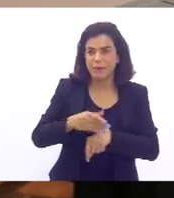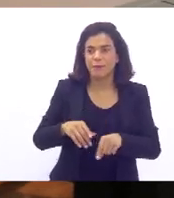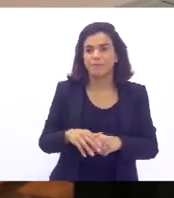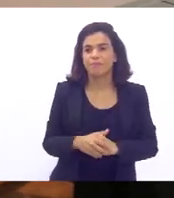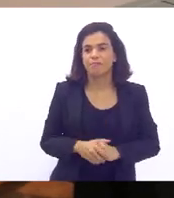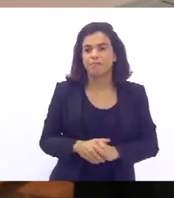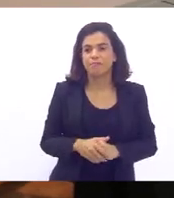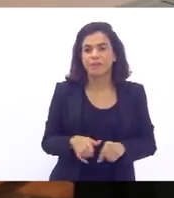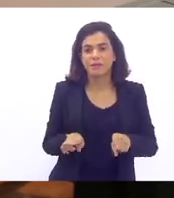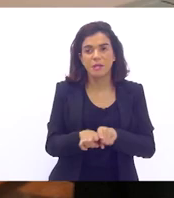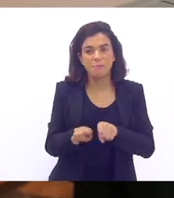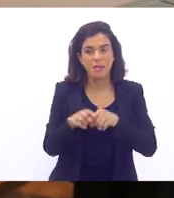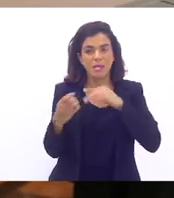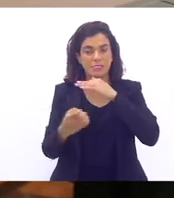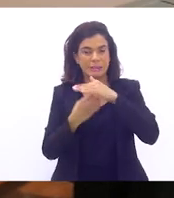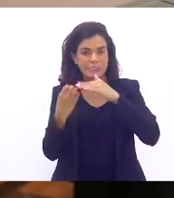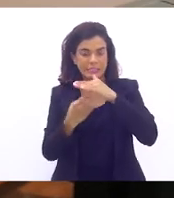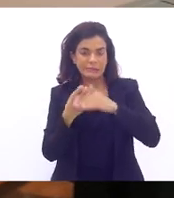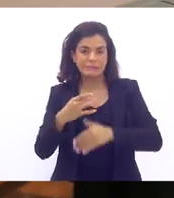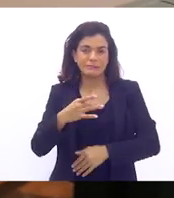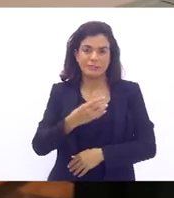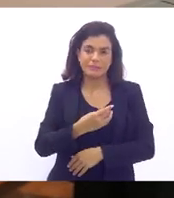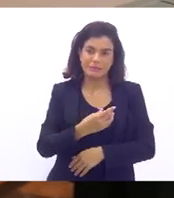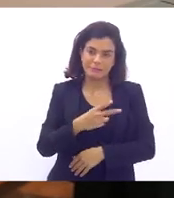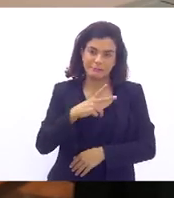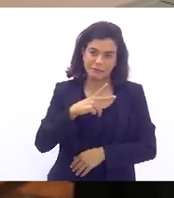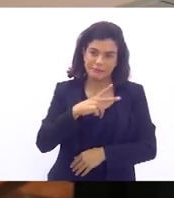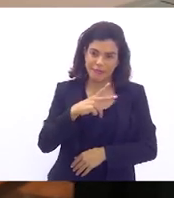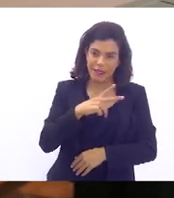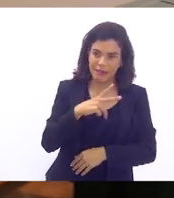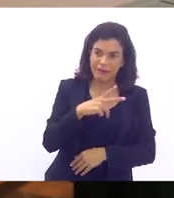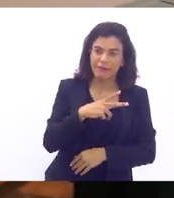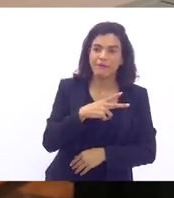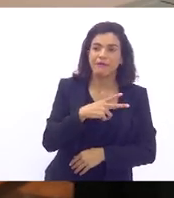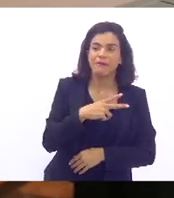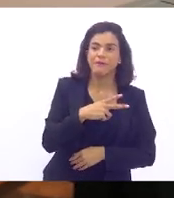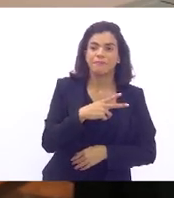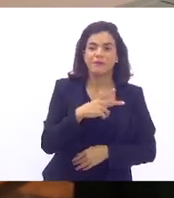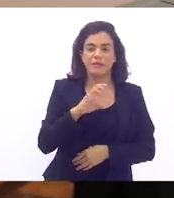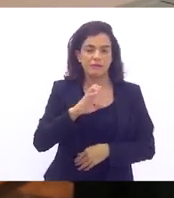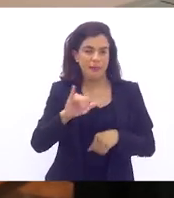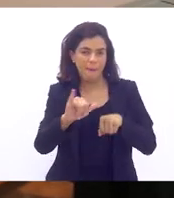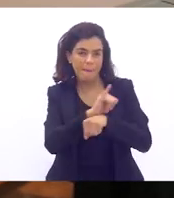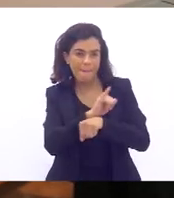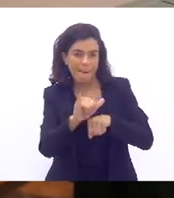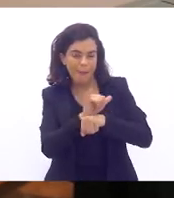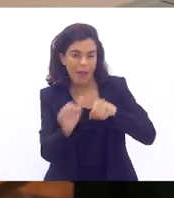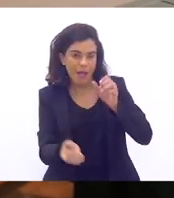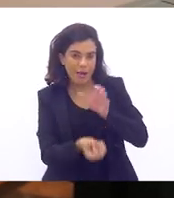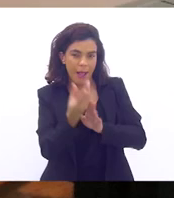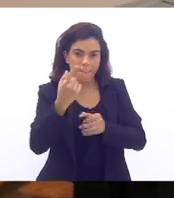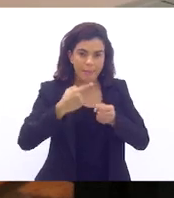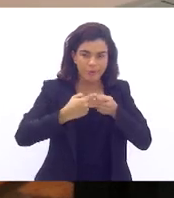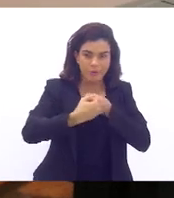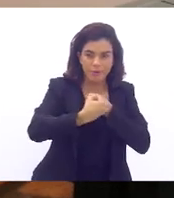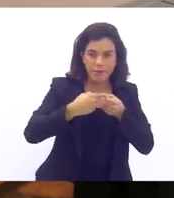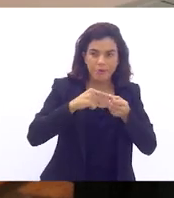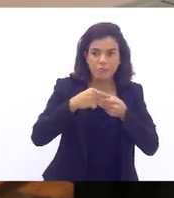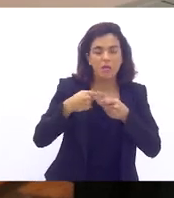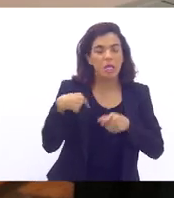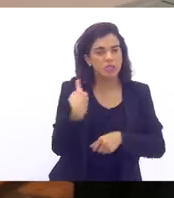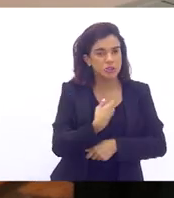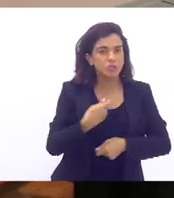as empresas privadas também então acho que isso é importante a gente quiser fazer um esquema de alguns municípios enfim a gente